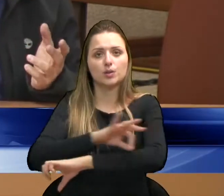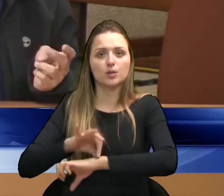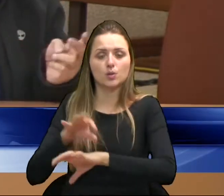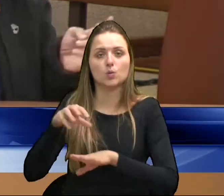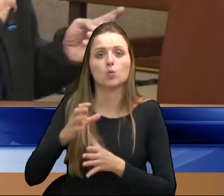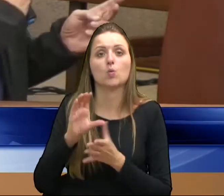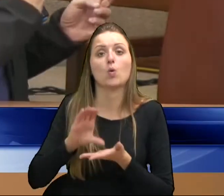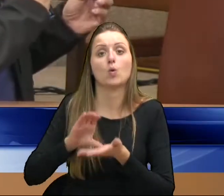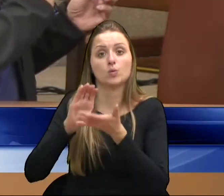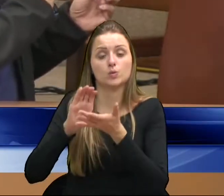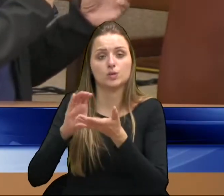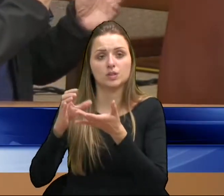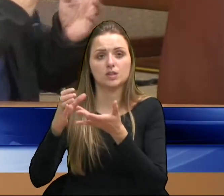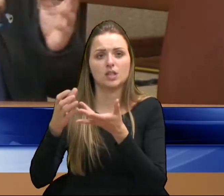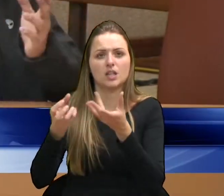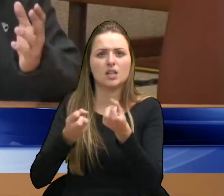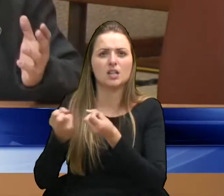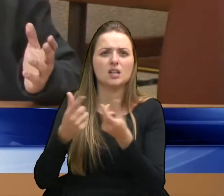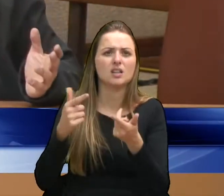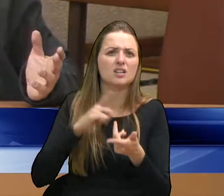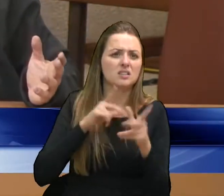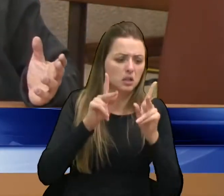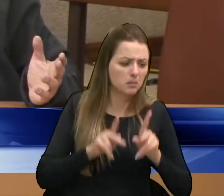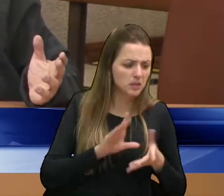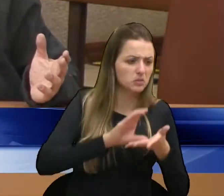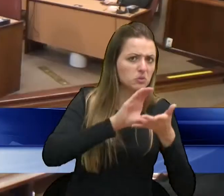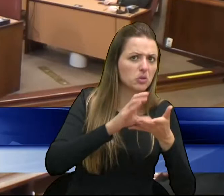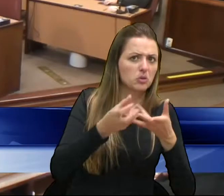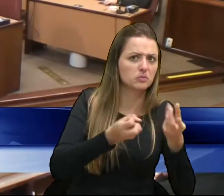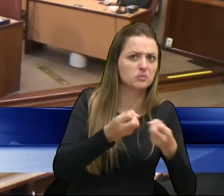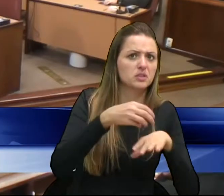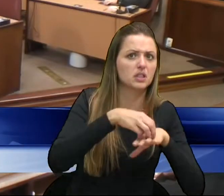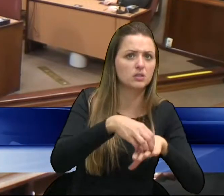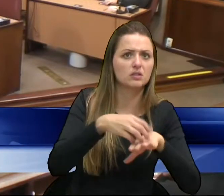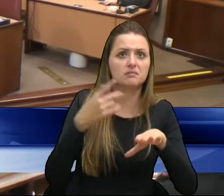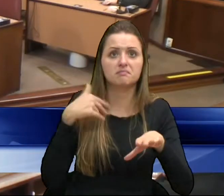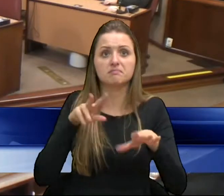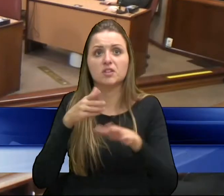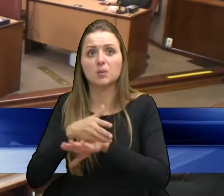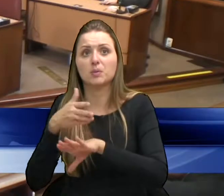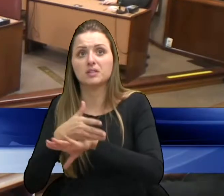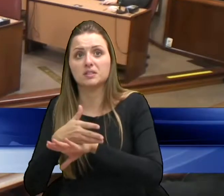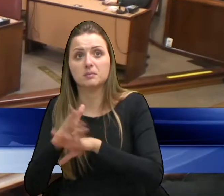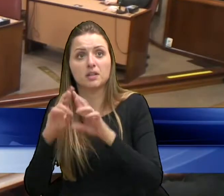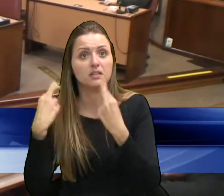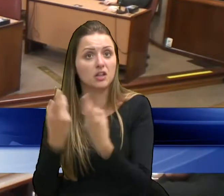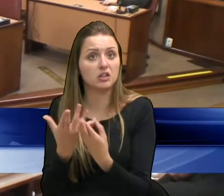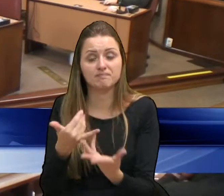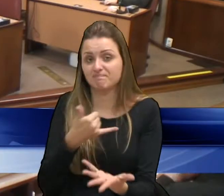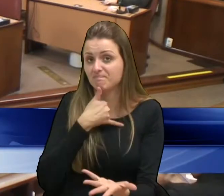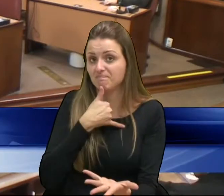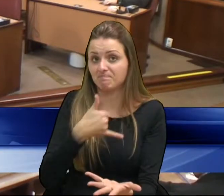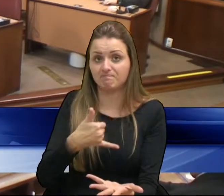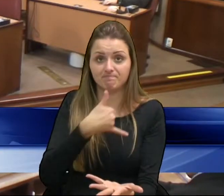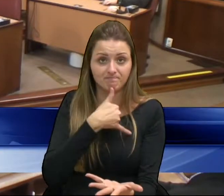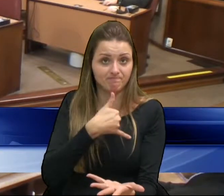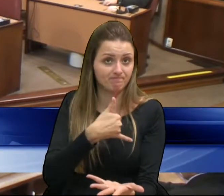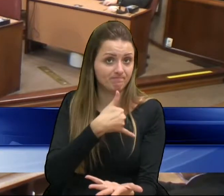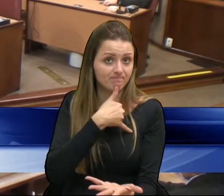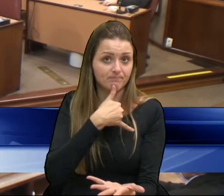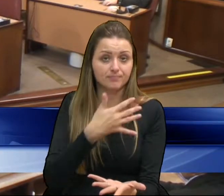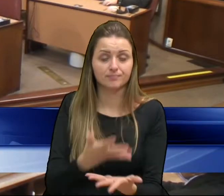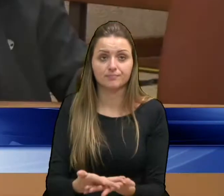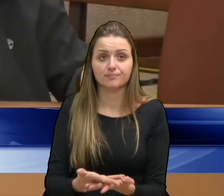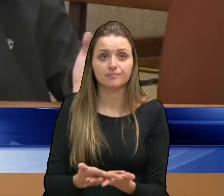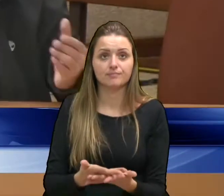Transportes. Aliás, tem alguém aqui do Conselho de Transportes? Vê alguém na audiência pública? Lamentável, lamentável, né?